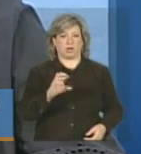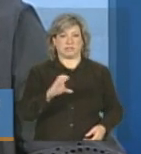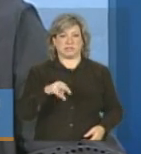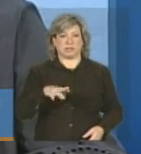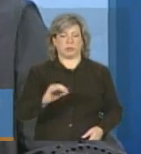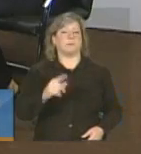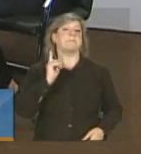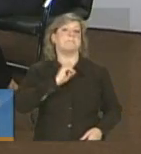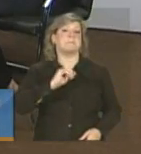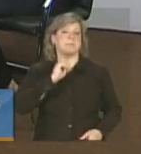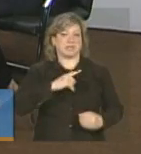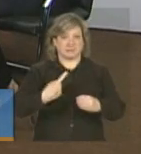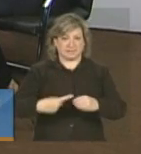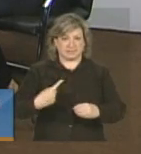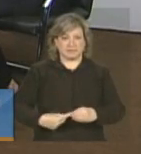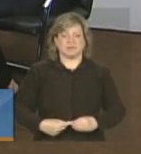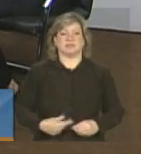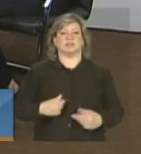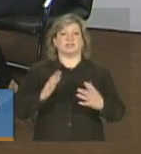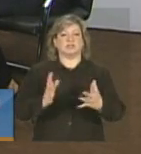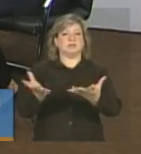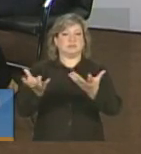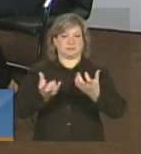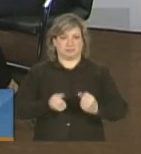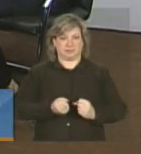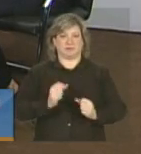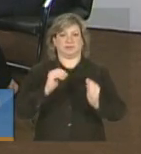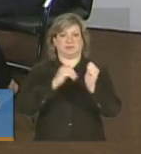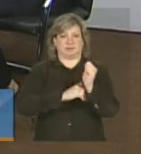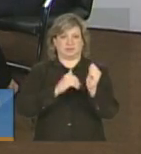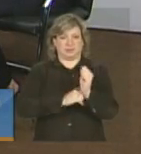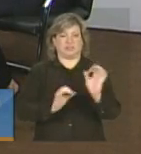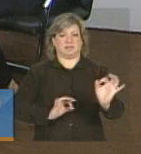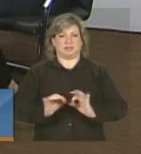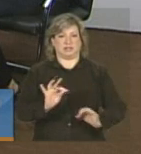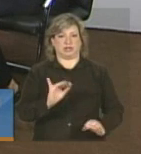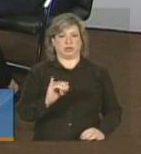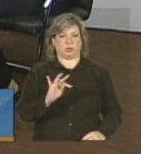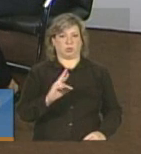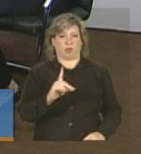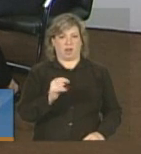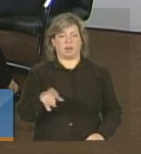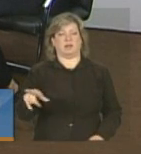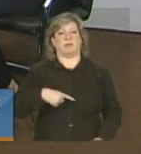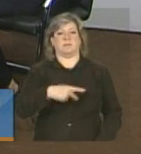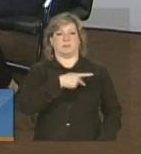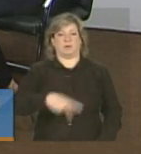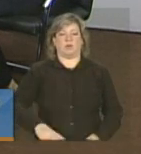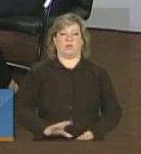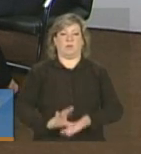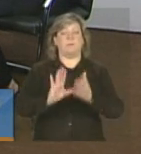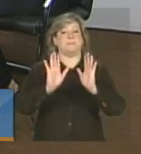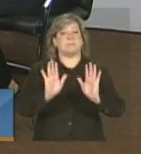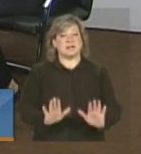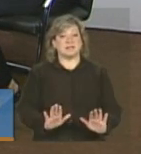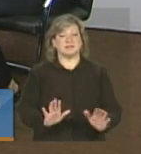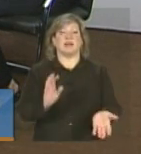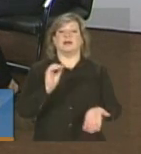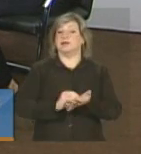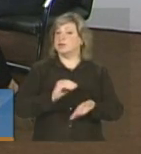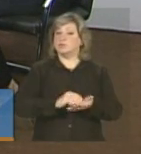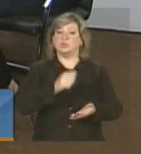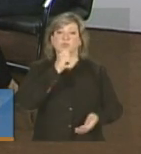Gerais. Já recebemos a senha do administrador titular, que é o presidente do Conselho, mas ainda